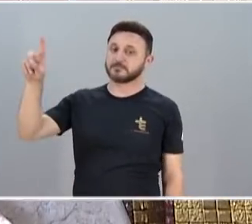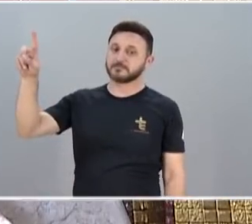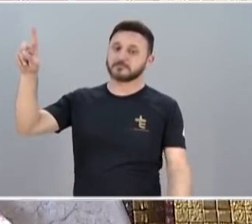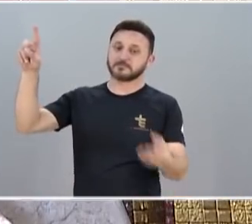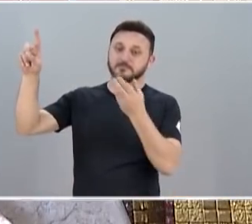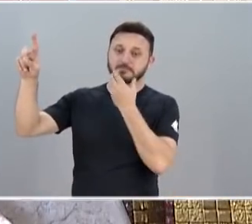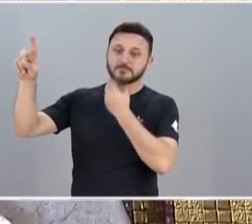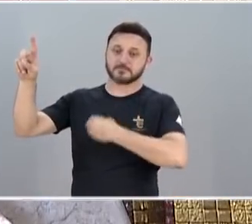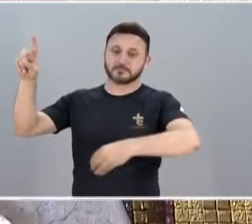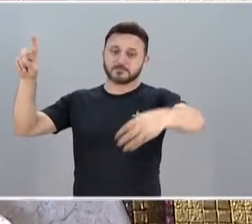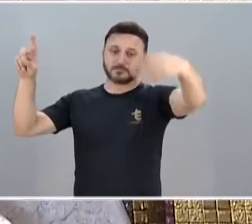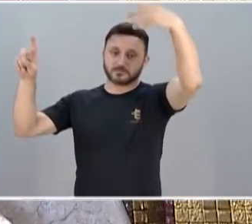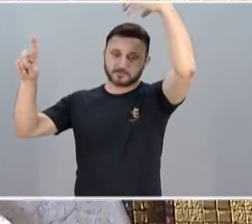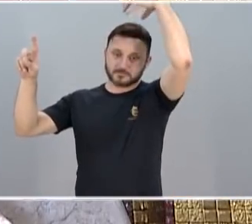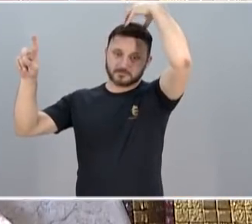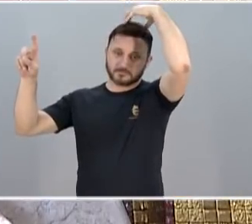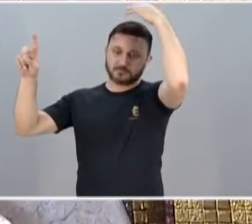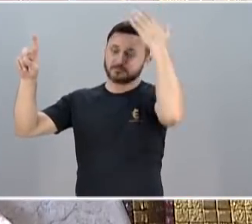soberano